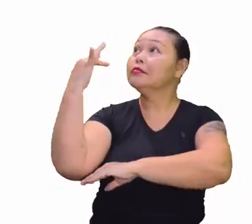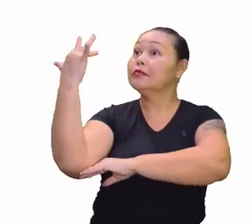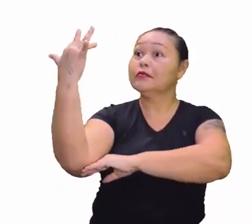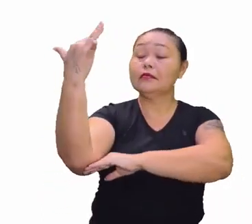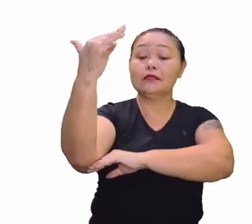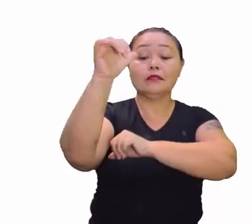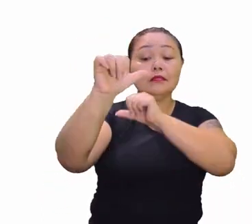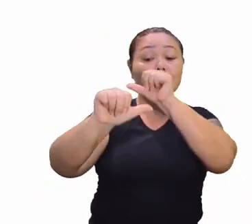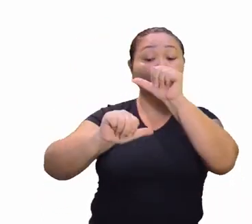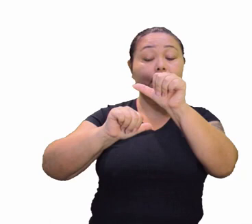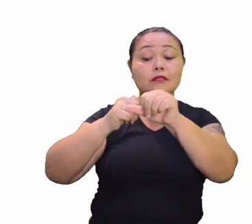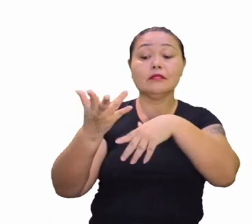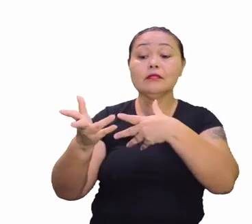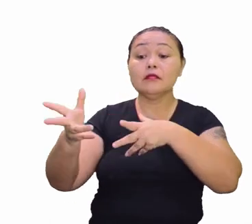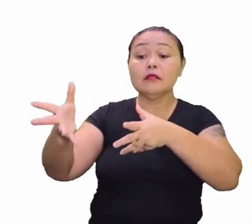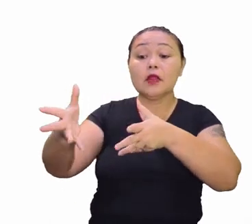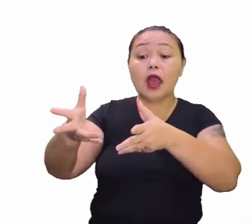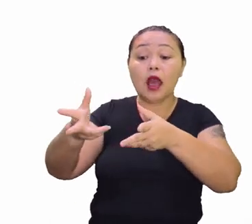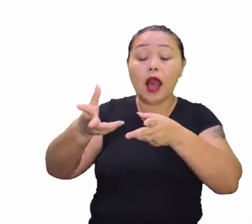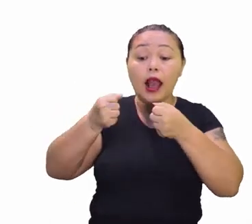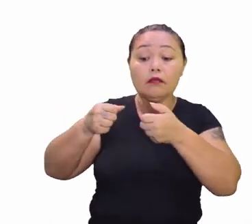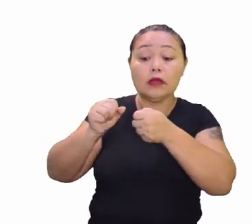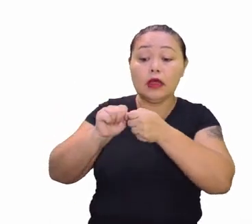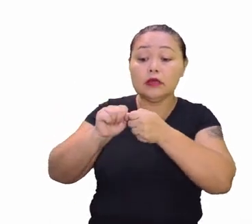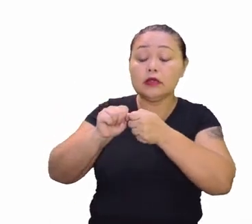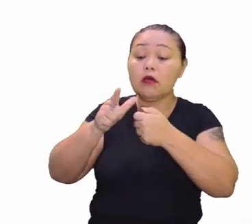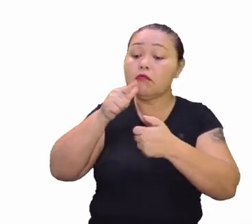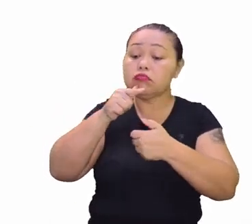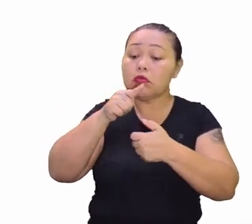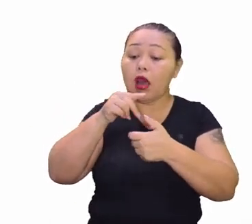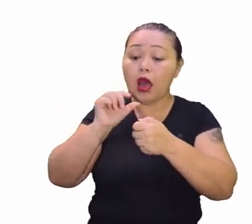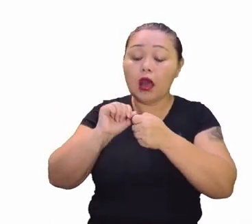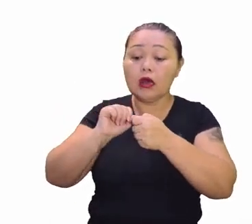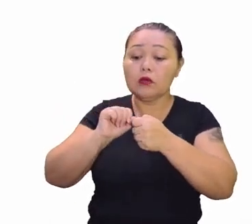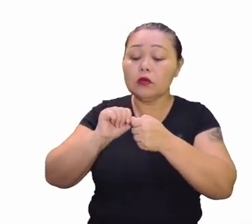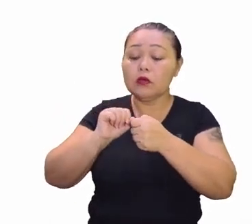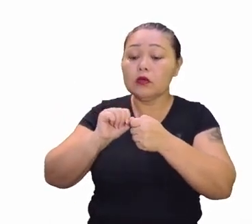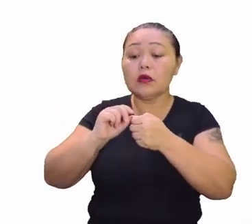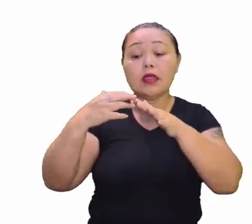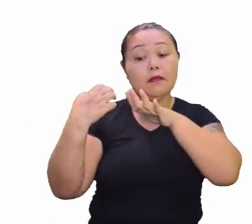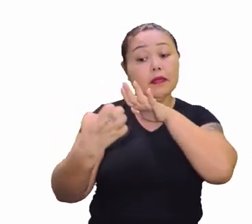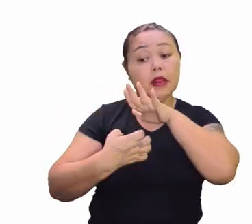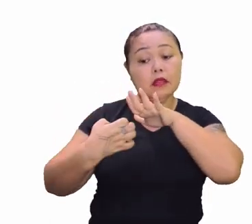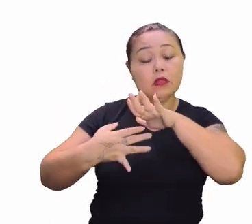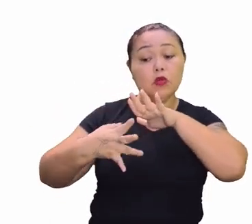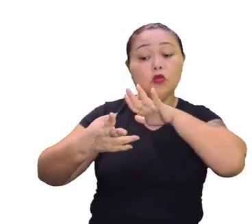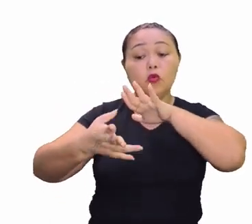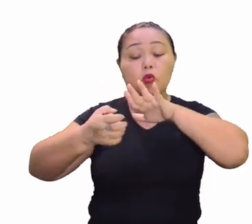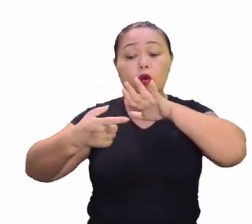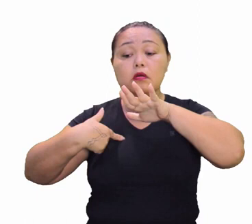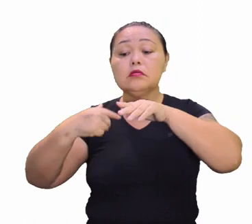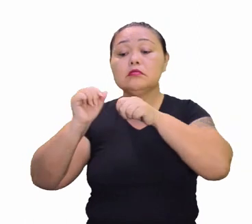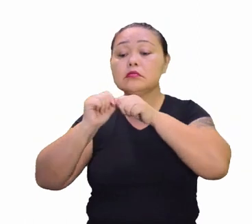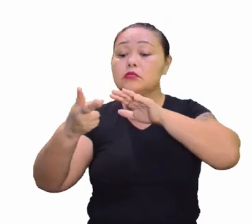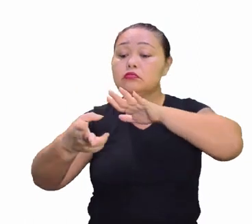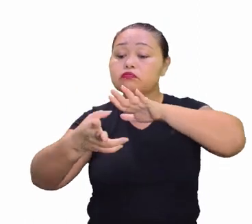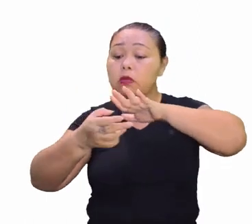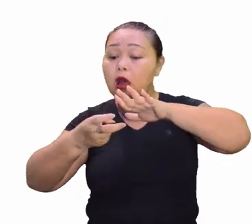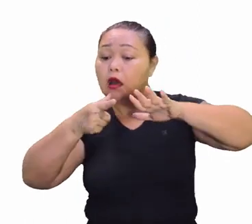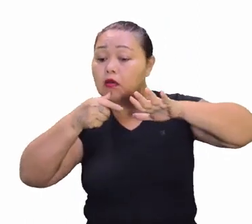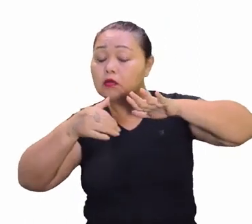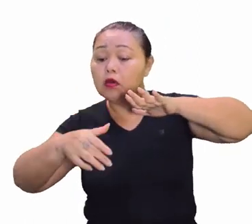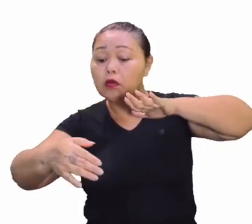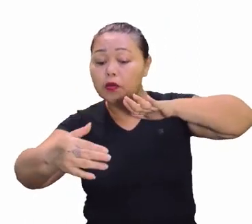paisagem. A captação da água por parte da empresa responsável por captar essa